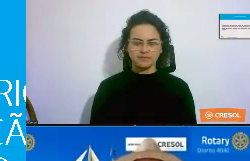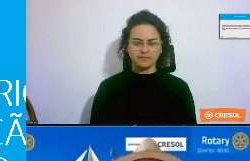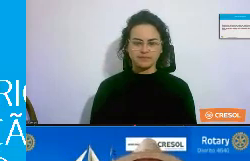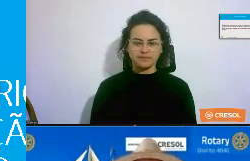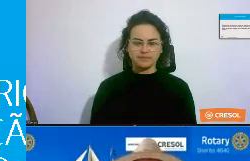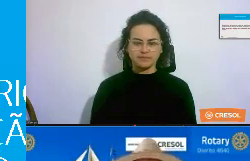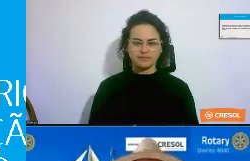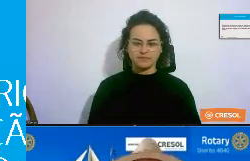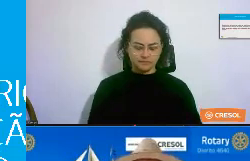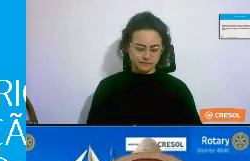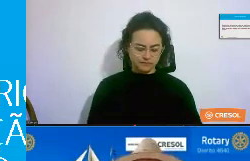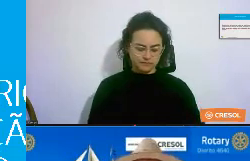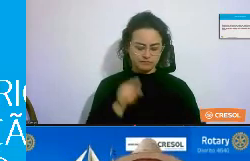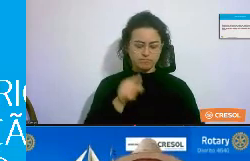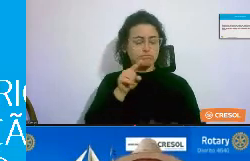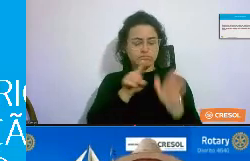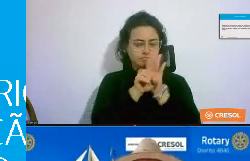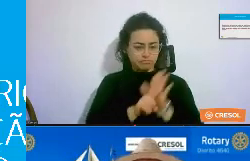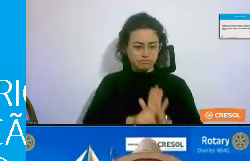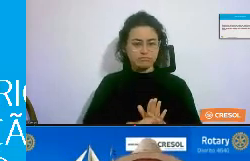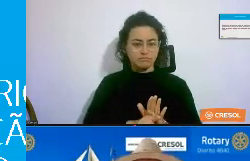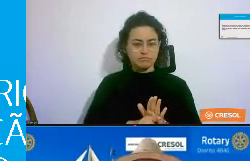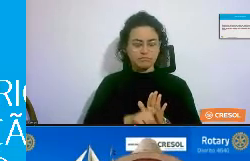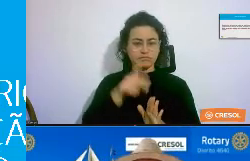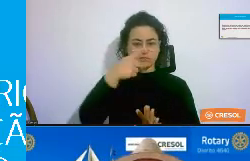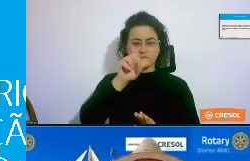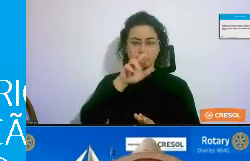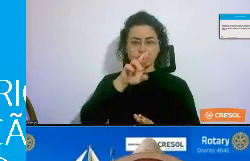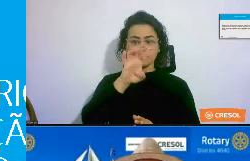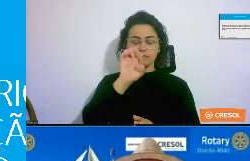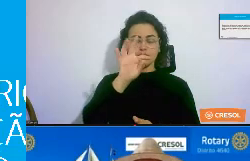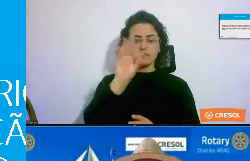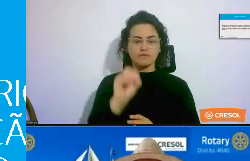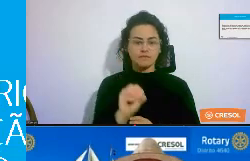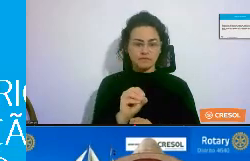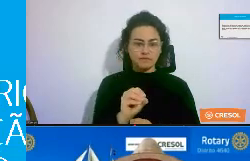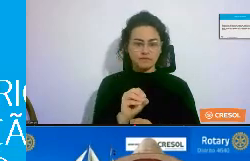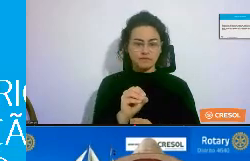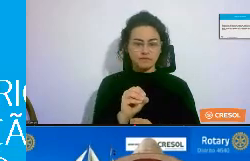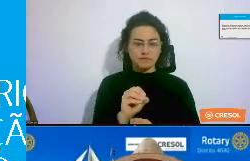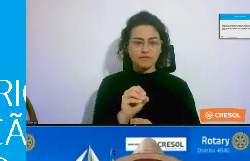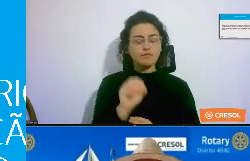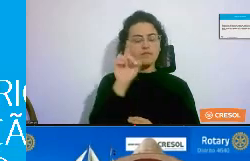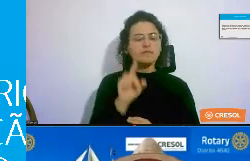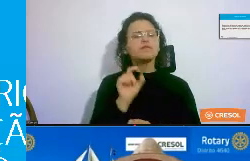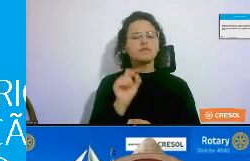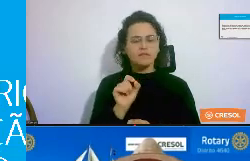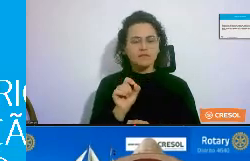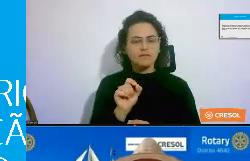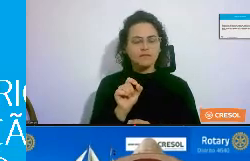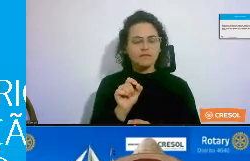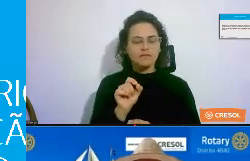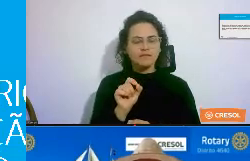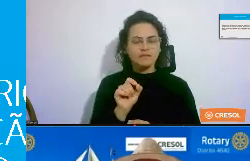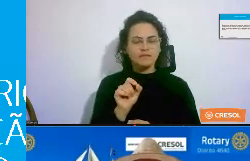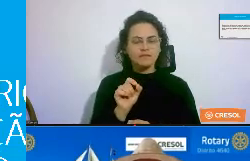através desta análise do Pareto, tá ok? foi conhecido como